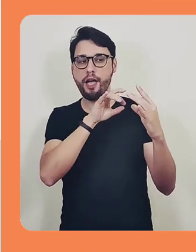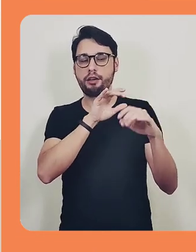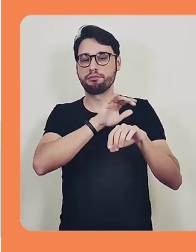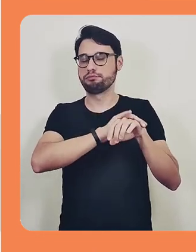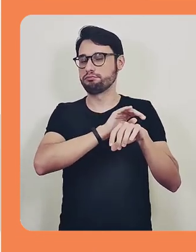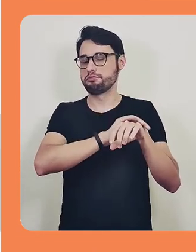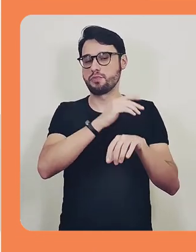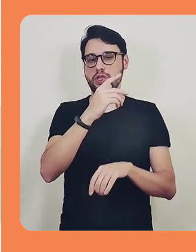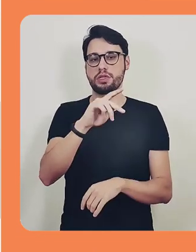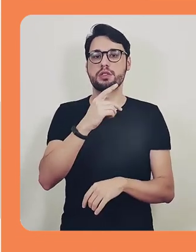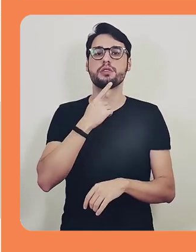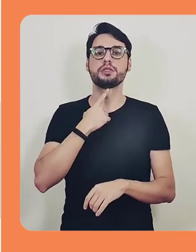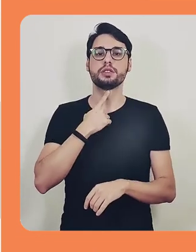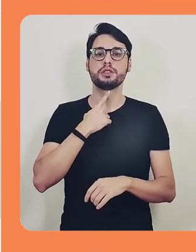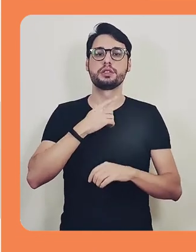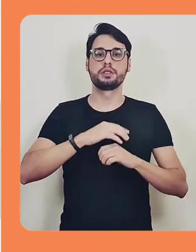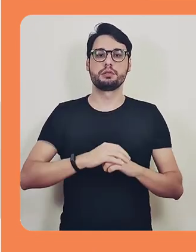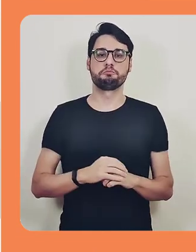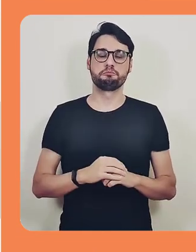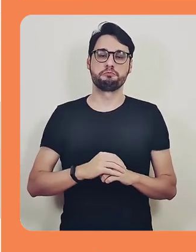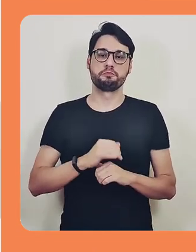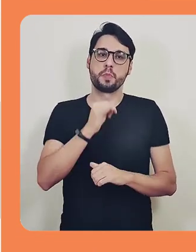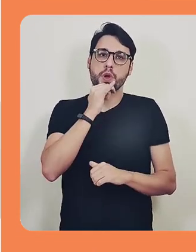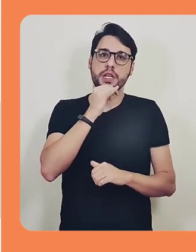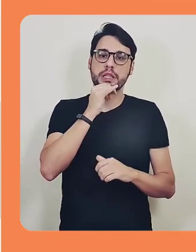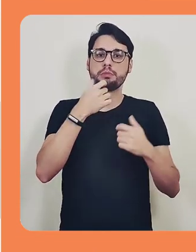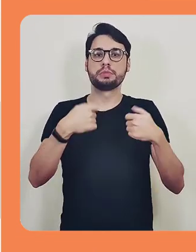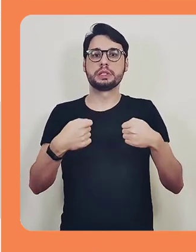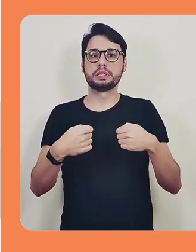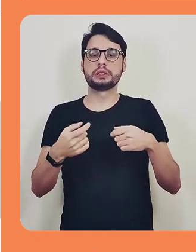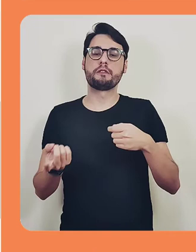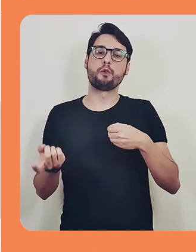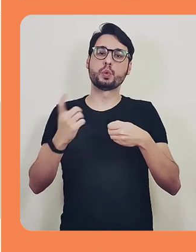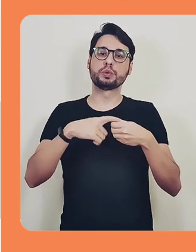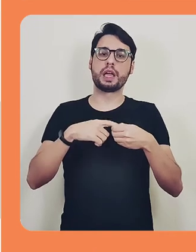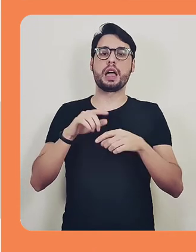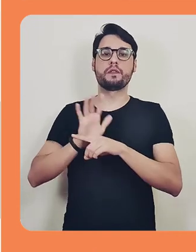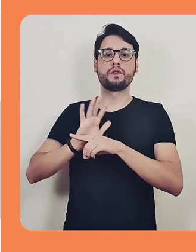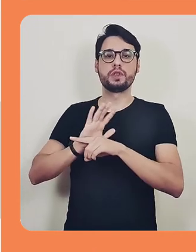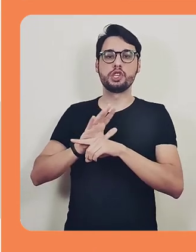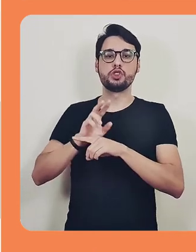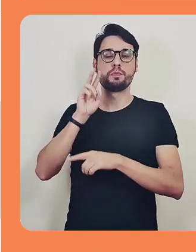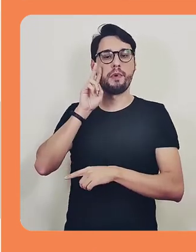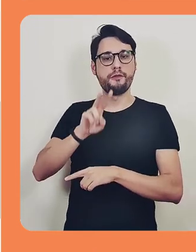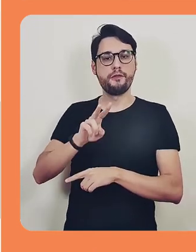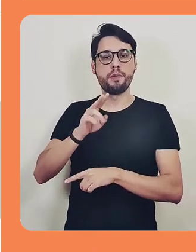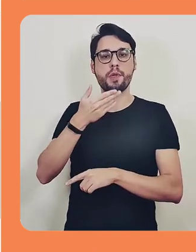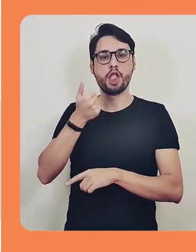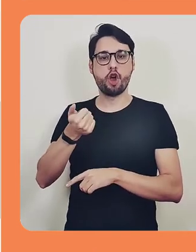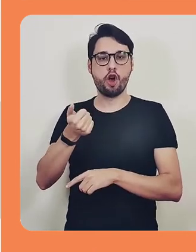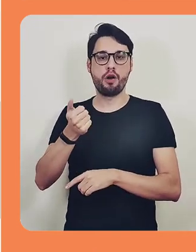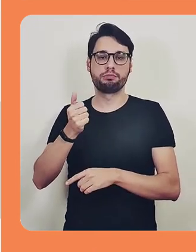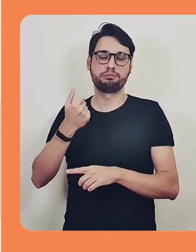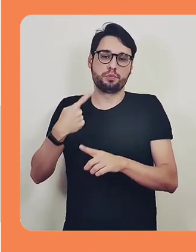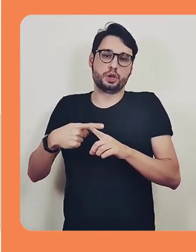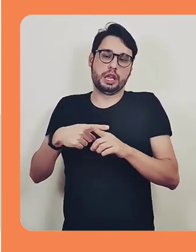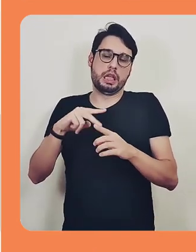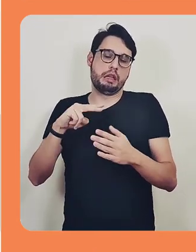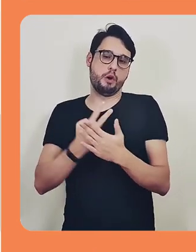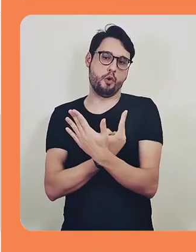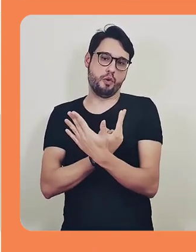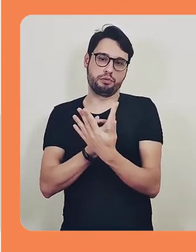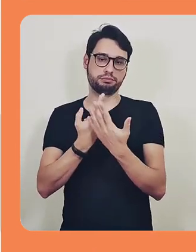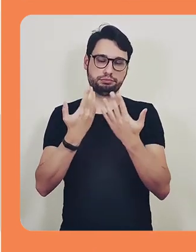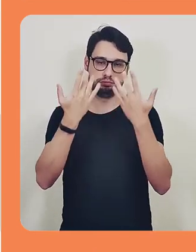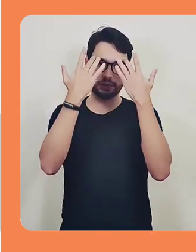a marcação, você pode dar então um feedback para ele voltar no tempo e assistir uma outra parte do vídeo, por